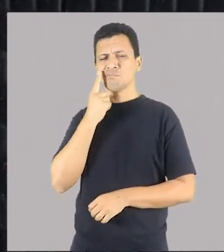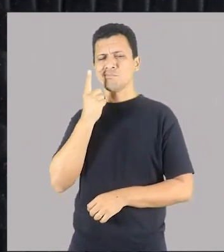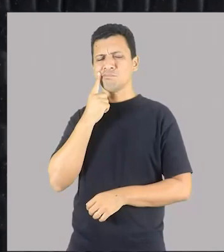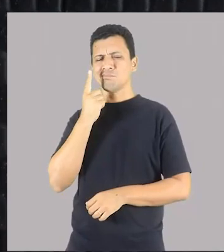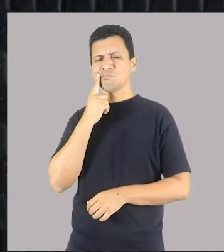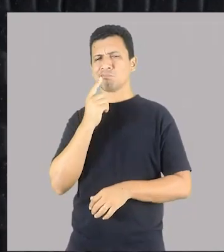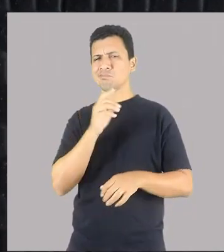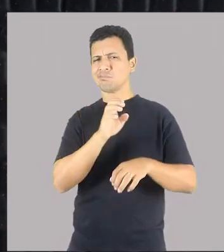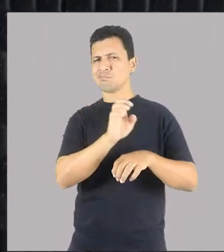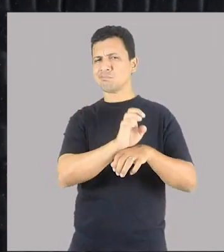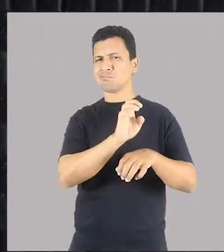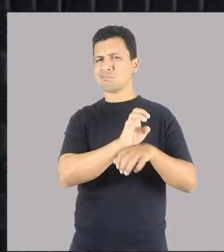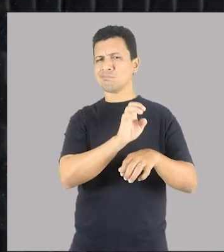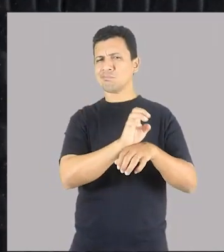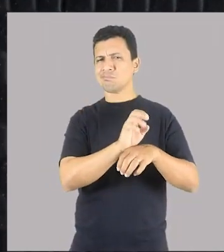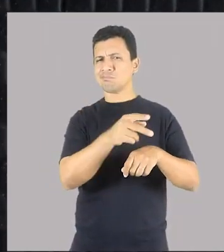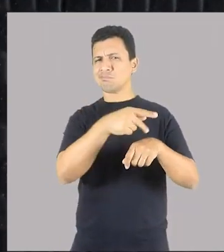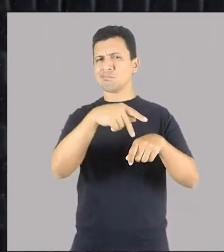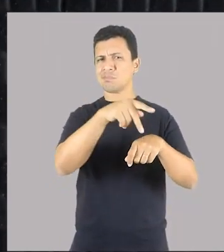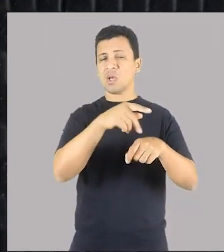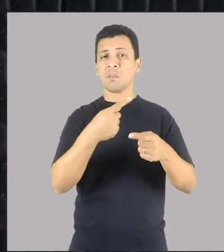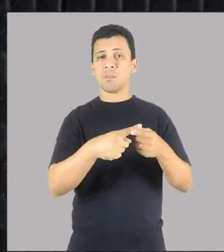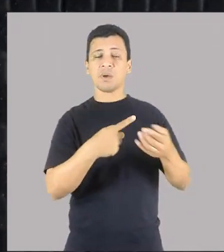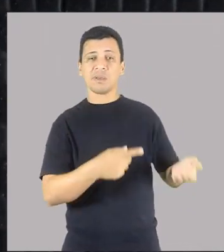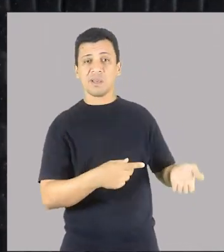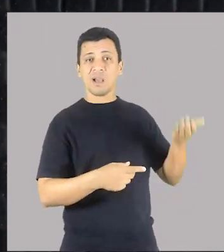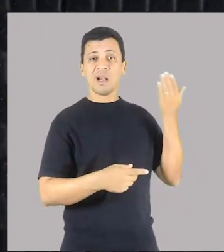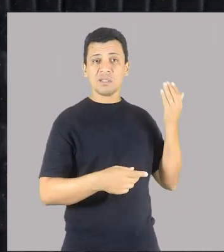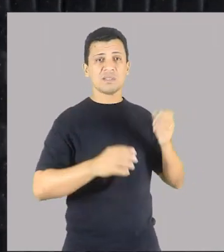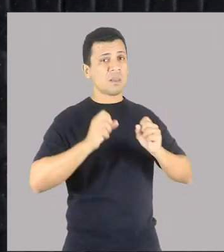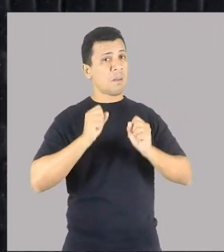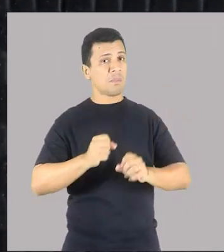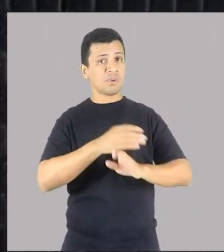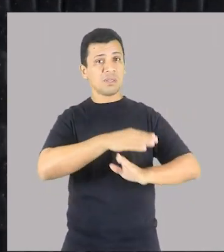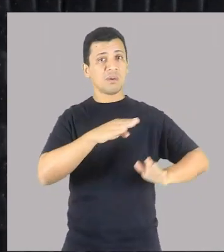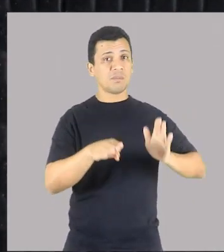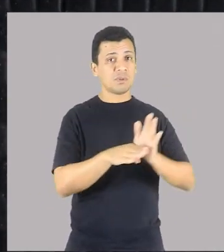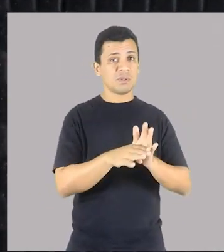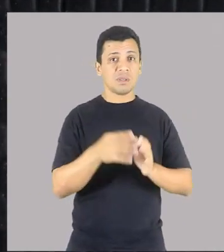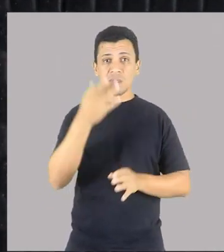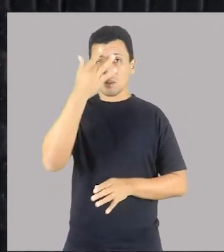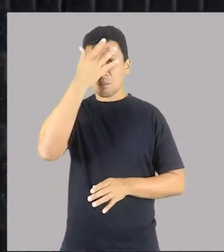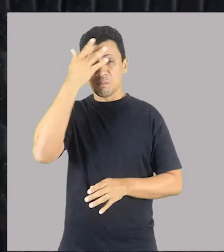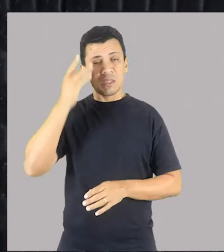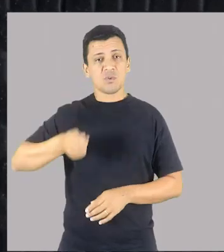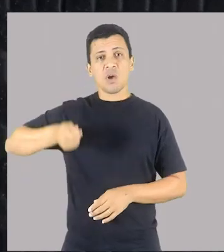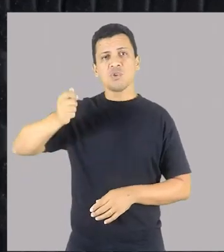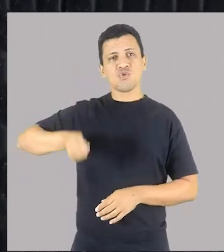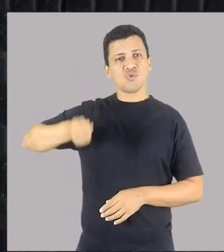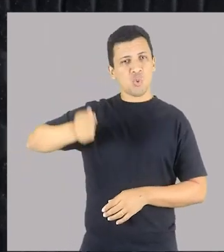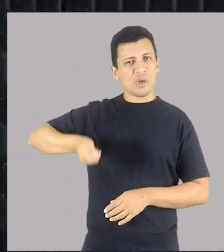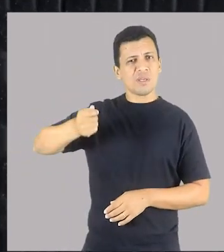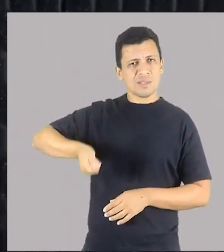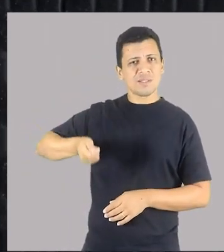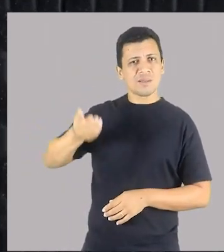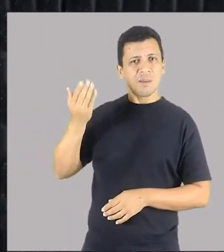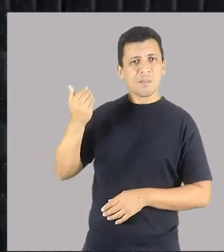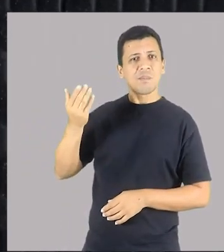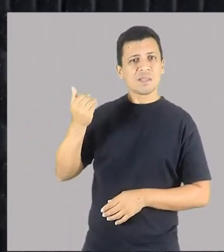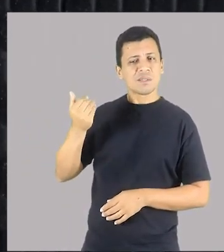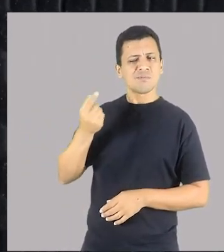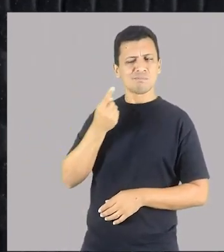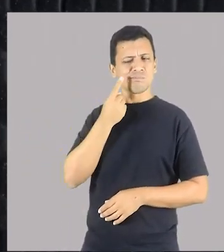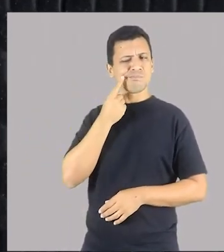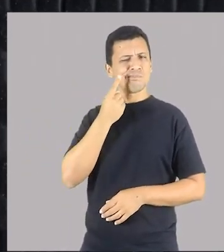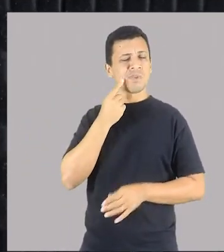Estado posto, do Estado que antes era absolutista, e uma desconfiança dos juízes que existiam nesse Estado. E por isso a